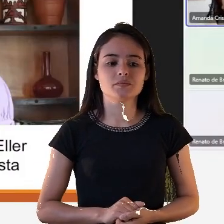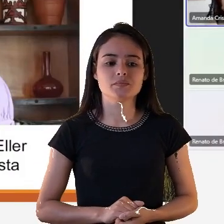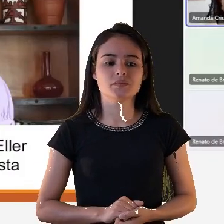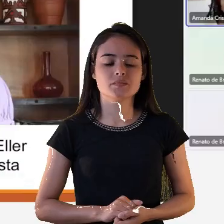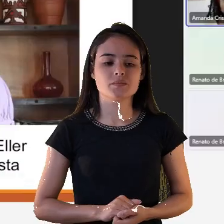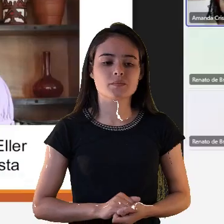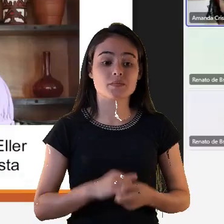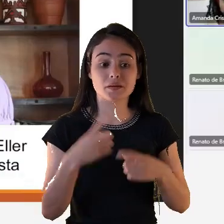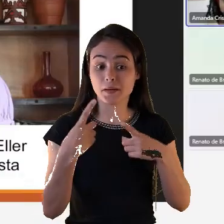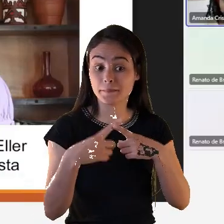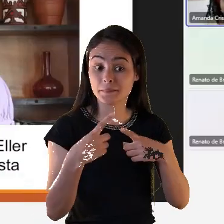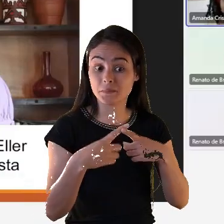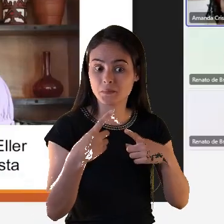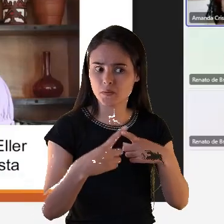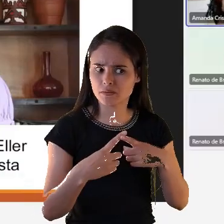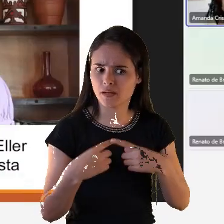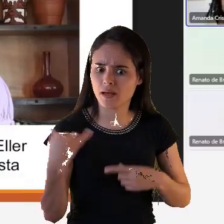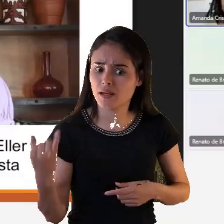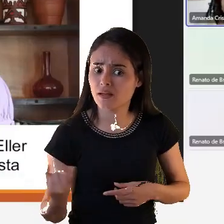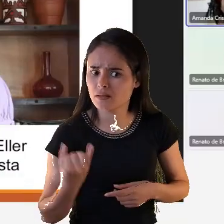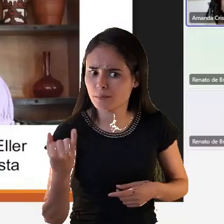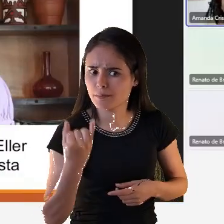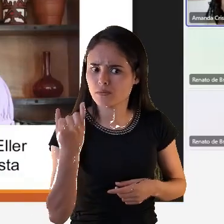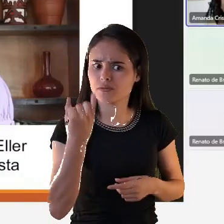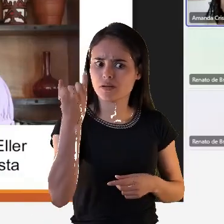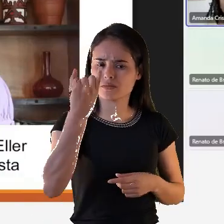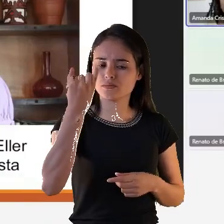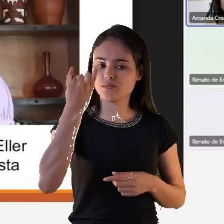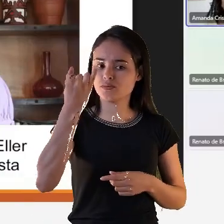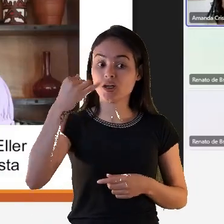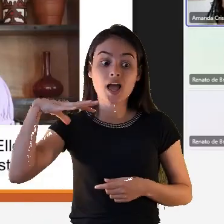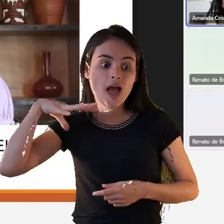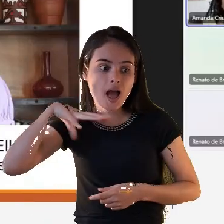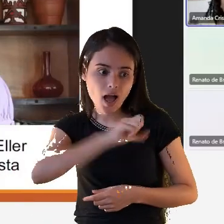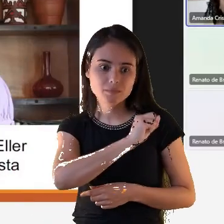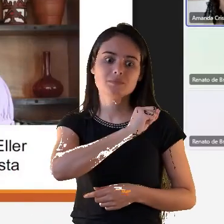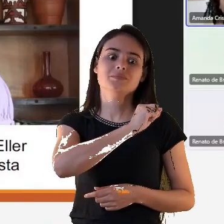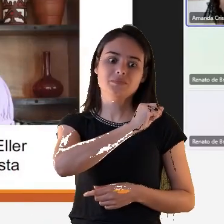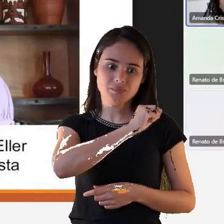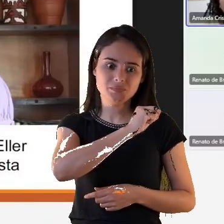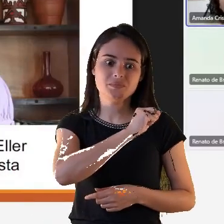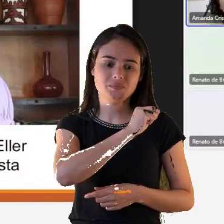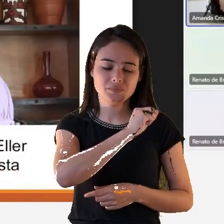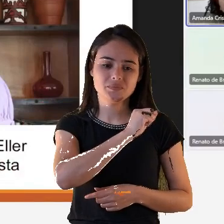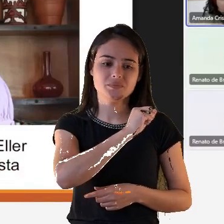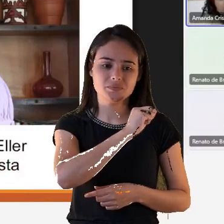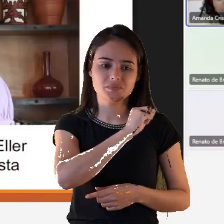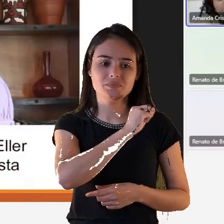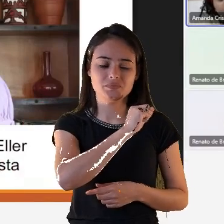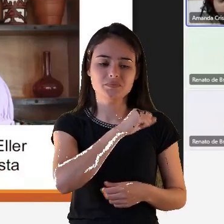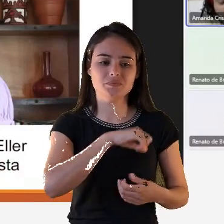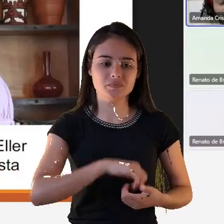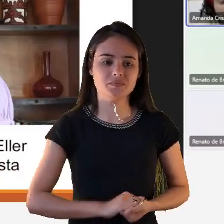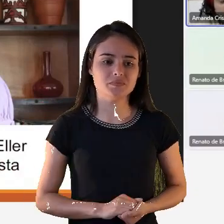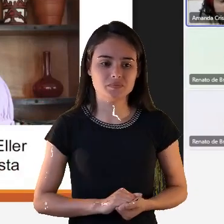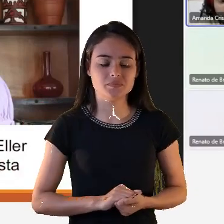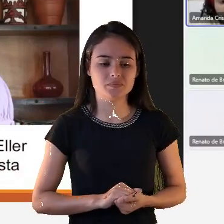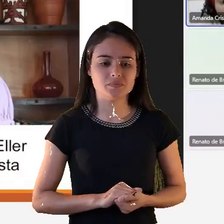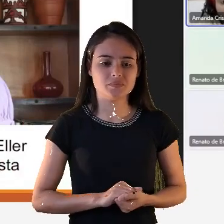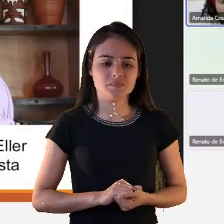Porque realmente foi um trabalho muito sério, muito rápido e fundamental na nossa luta